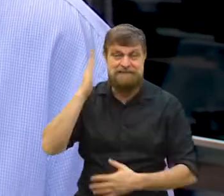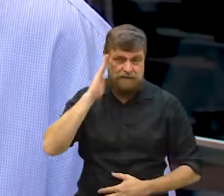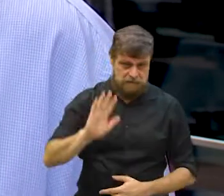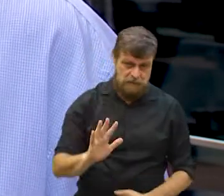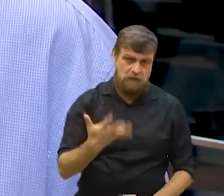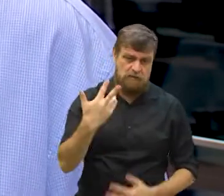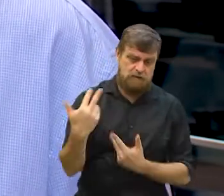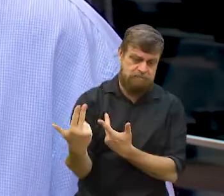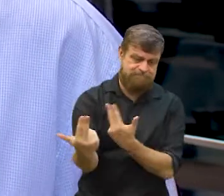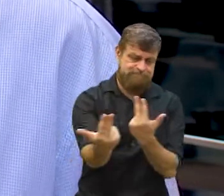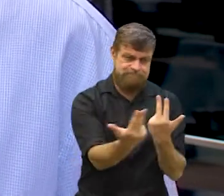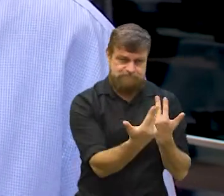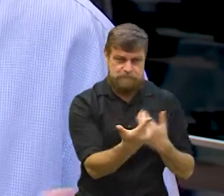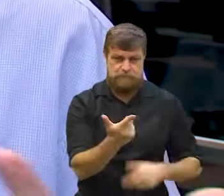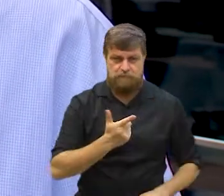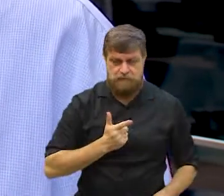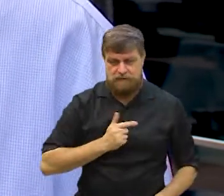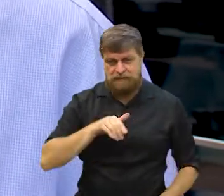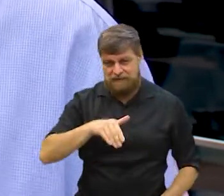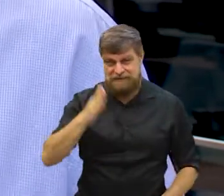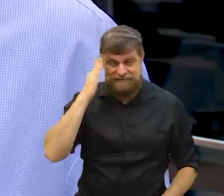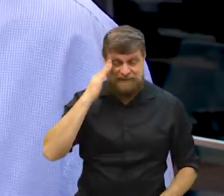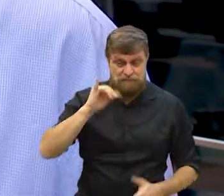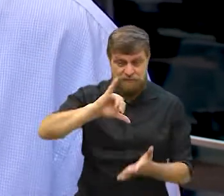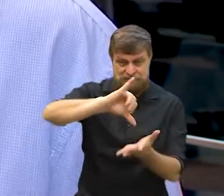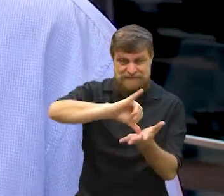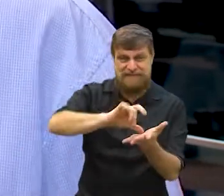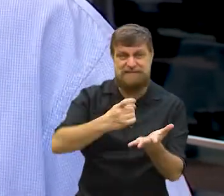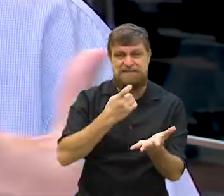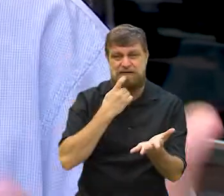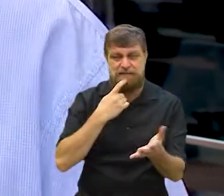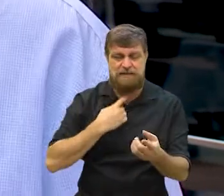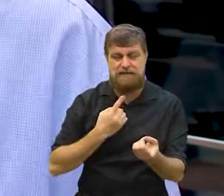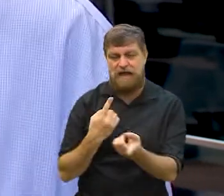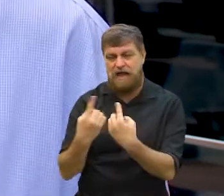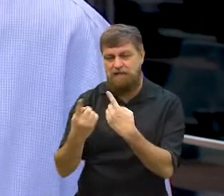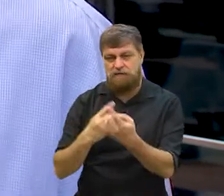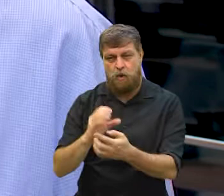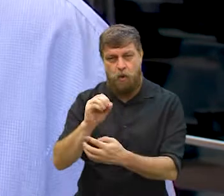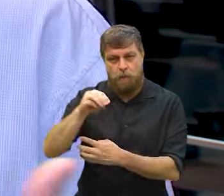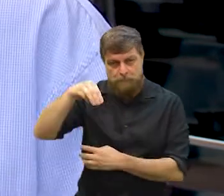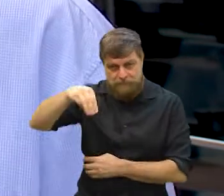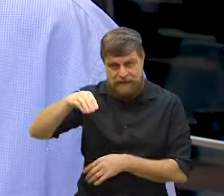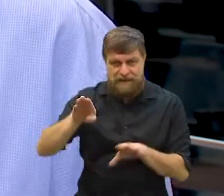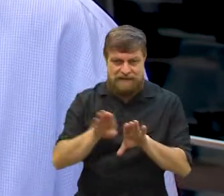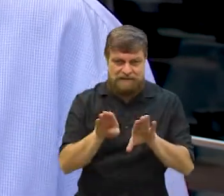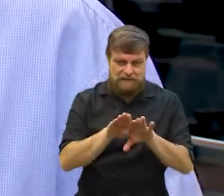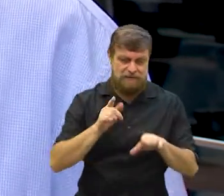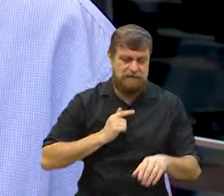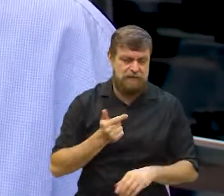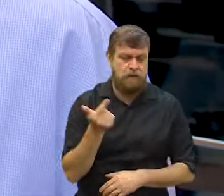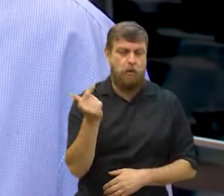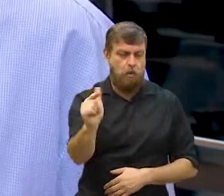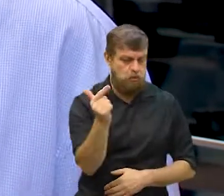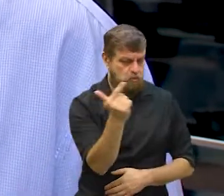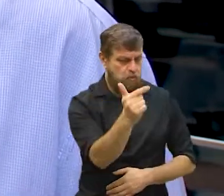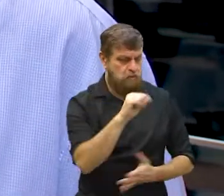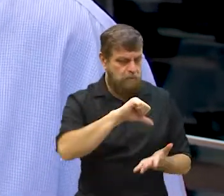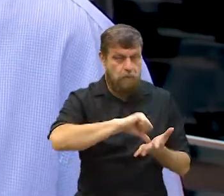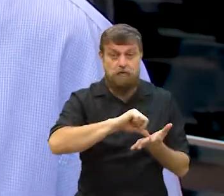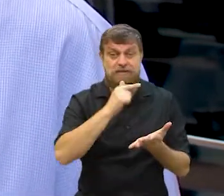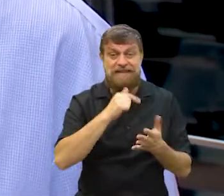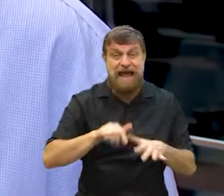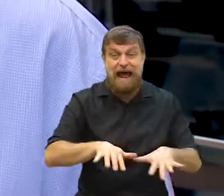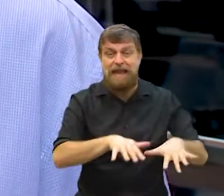quem sabe o que acontece né a gente tem os principais casos aqui no centro que a obra símbolo Maia seus do Oeste salão Mas a gente tem